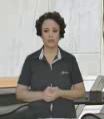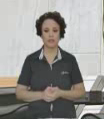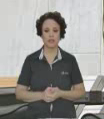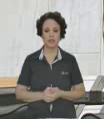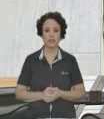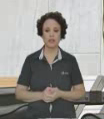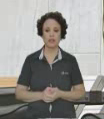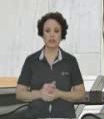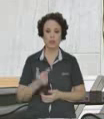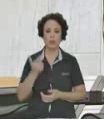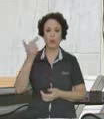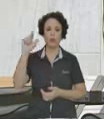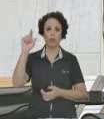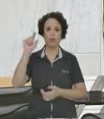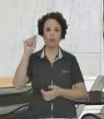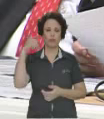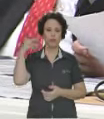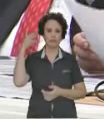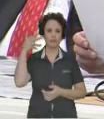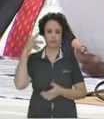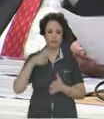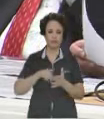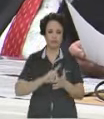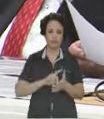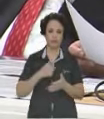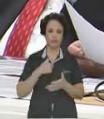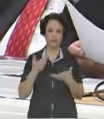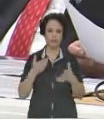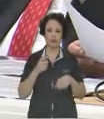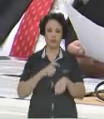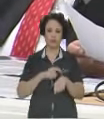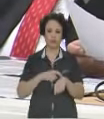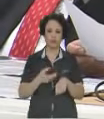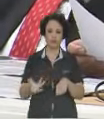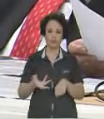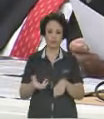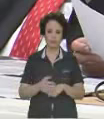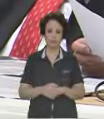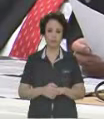antes de chamar o próximo escrito e eu quero neste momento